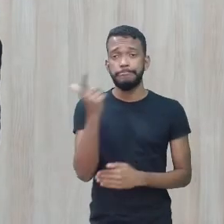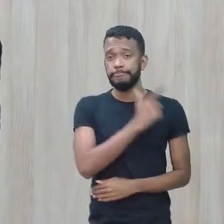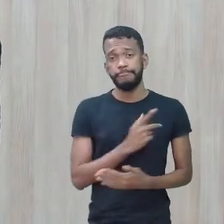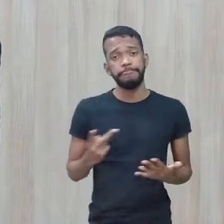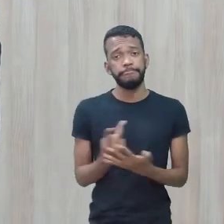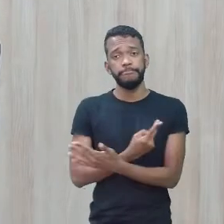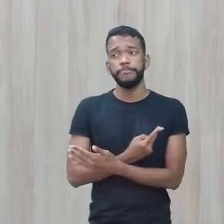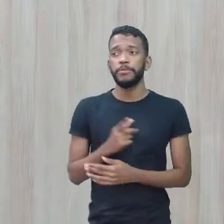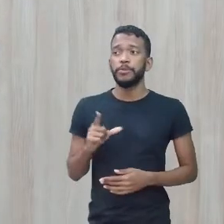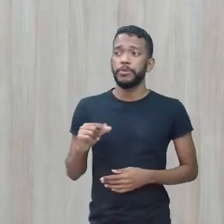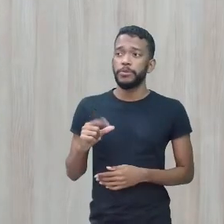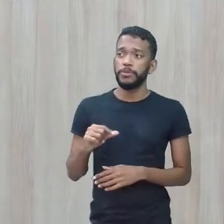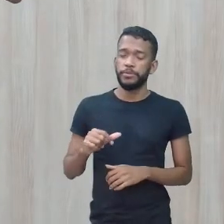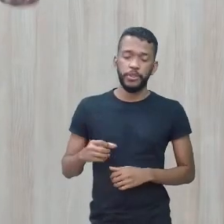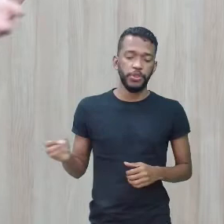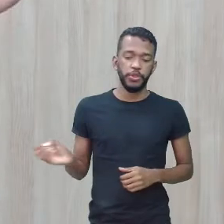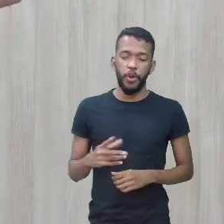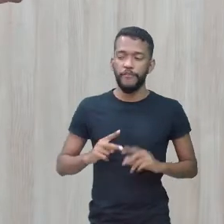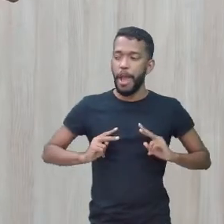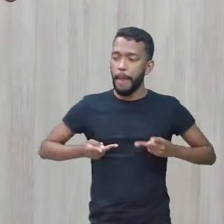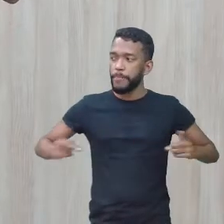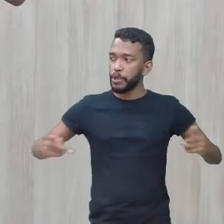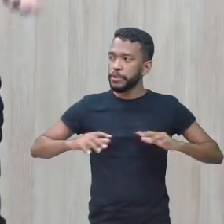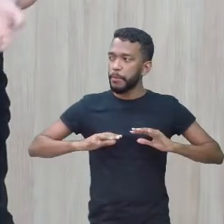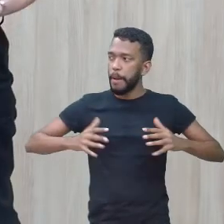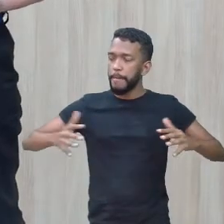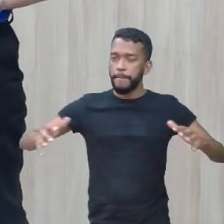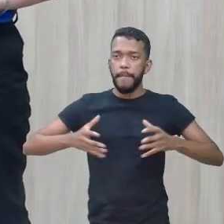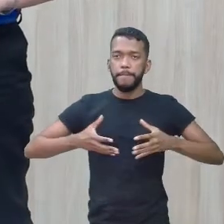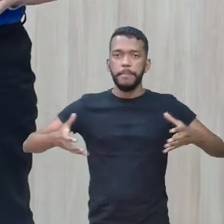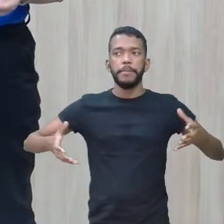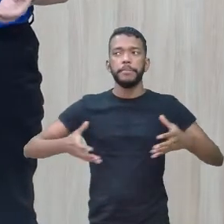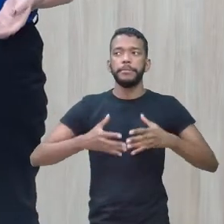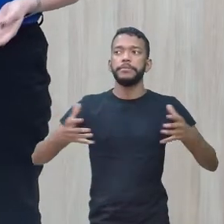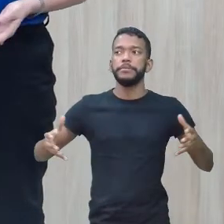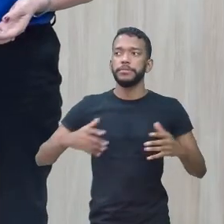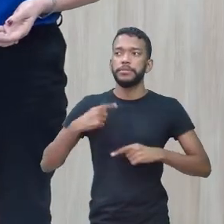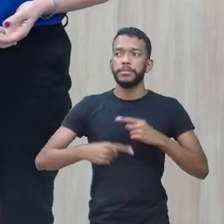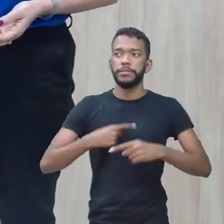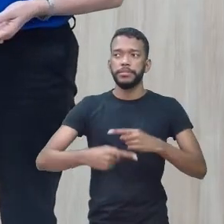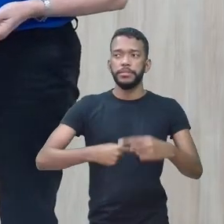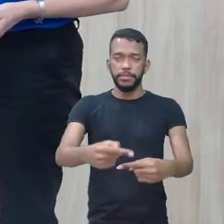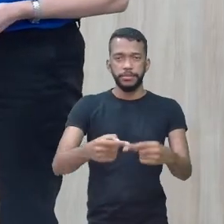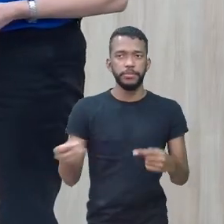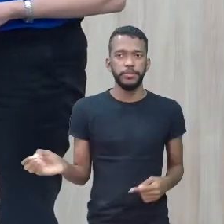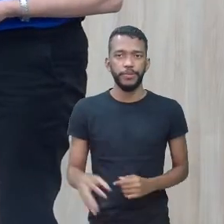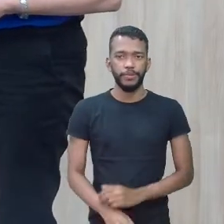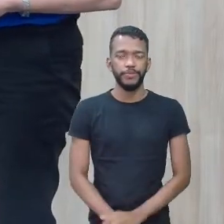acontecendo toda uma nova reprodução e gerando novos descendentes.